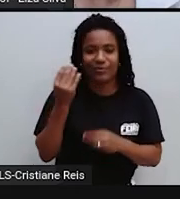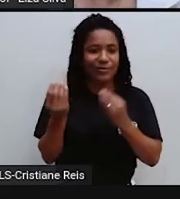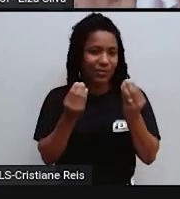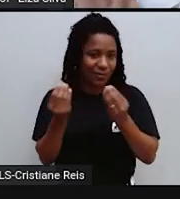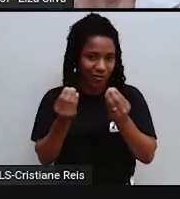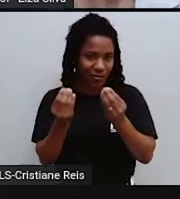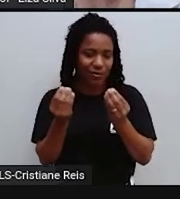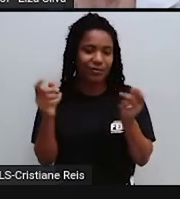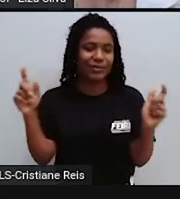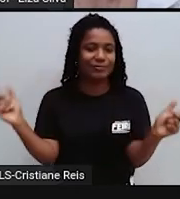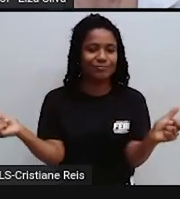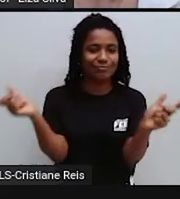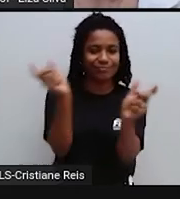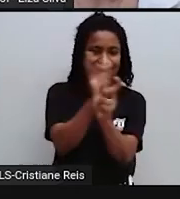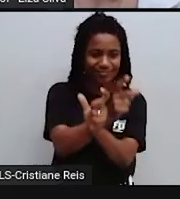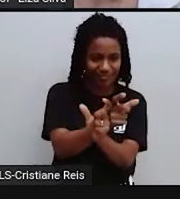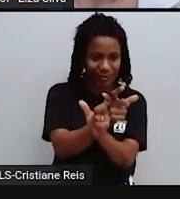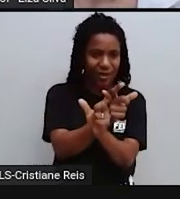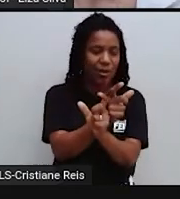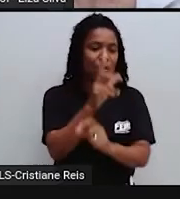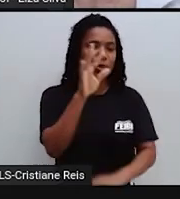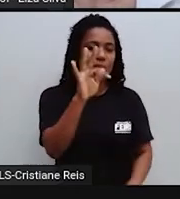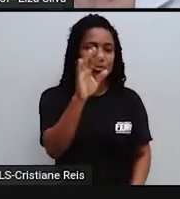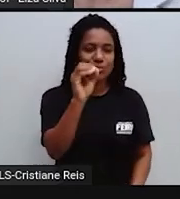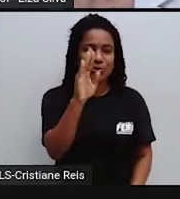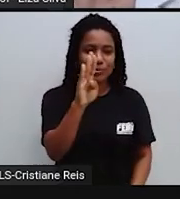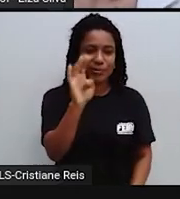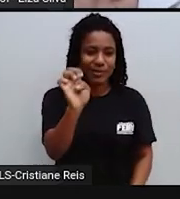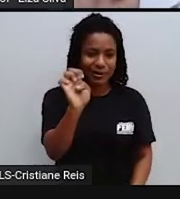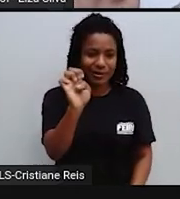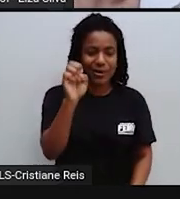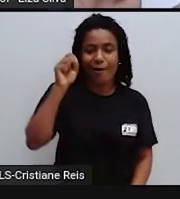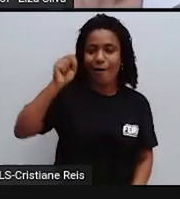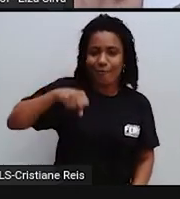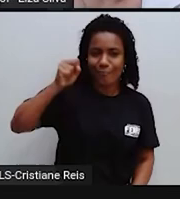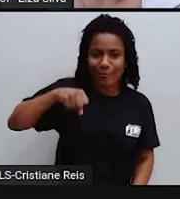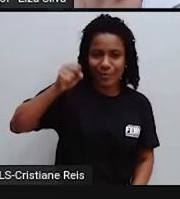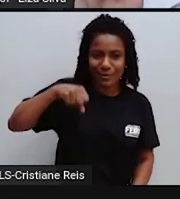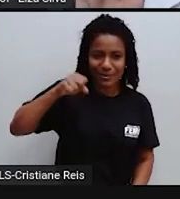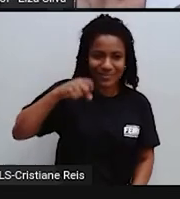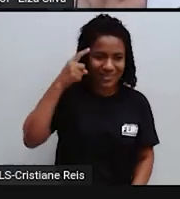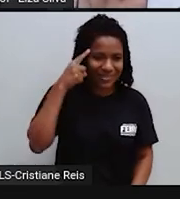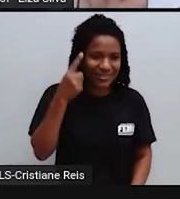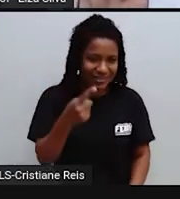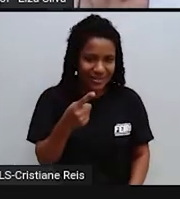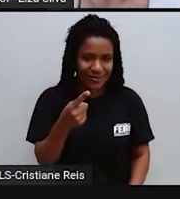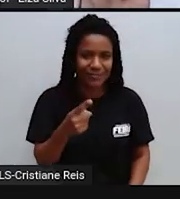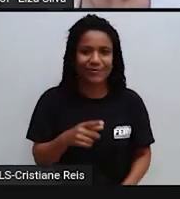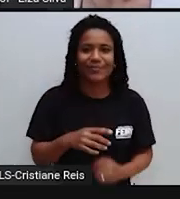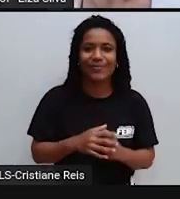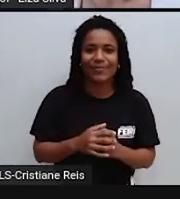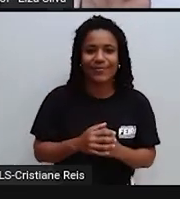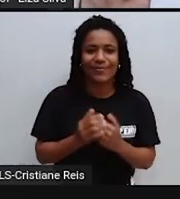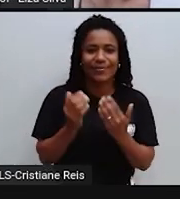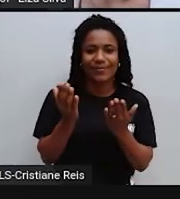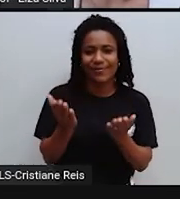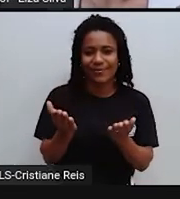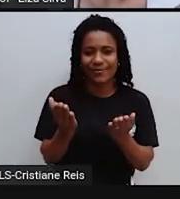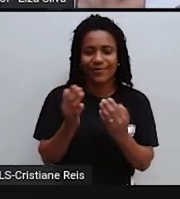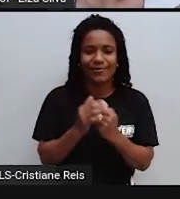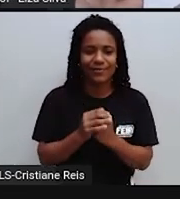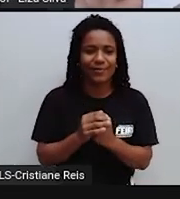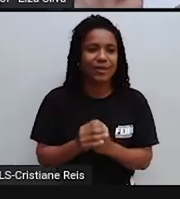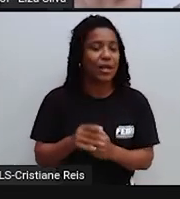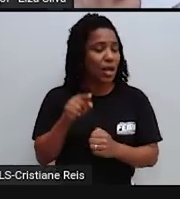vai inverter a ordem do verbo to be. Na forma afirmativa, eu digo, I am speaking to you.